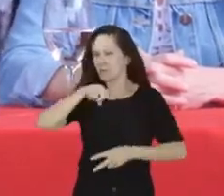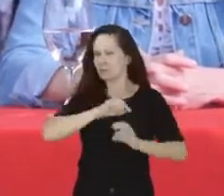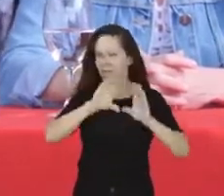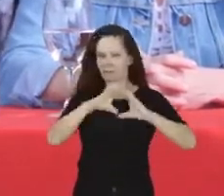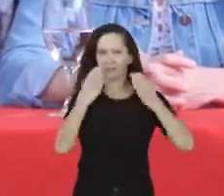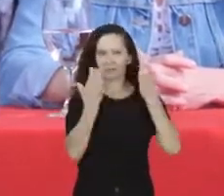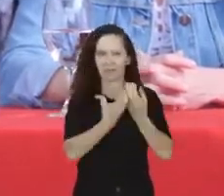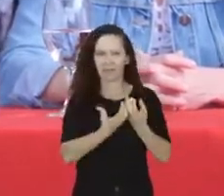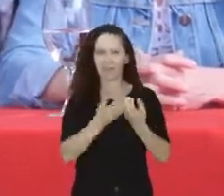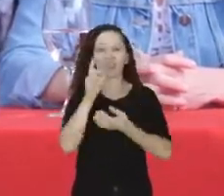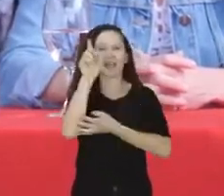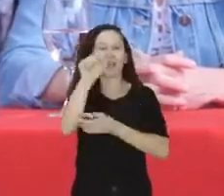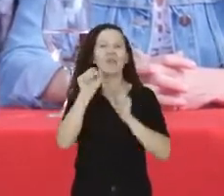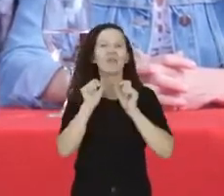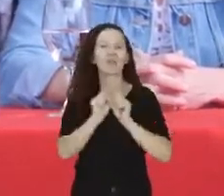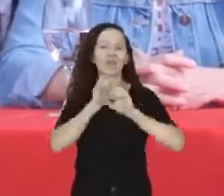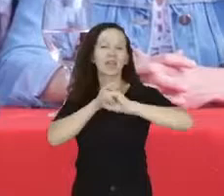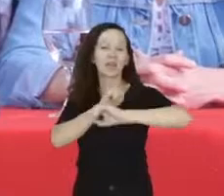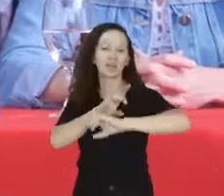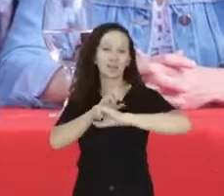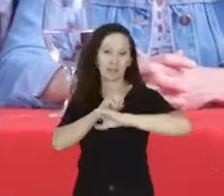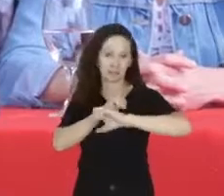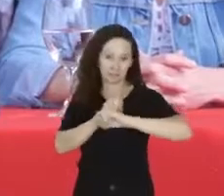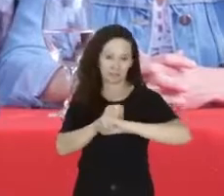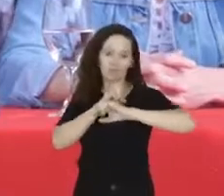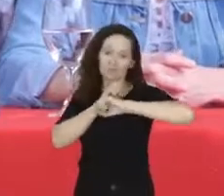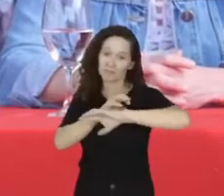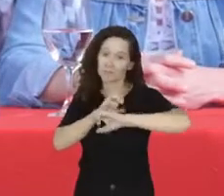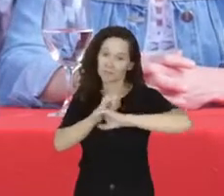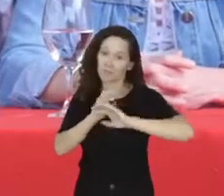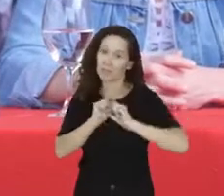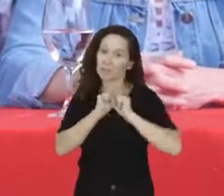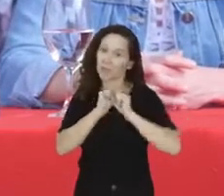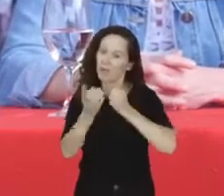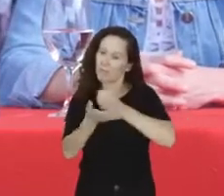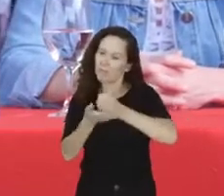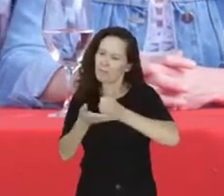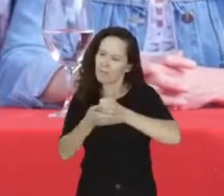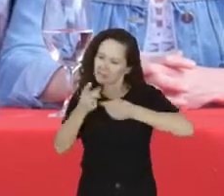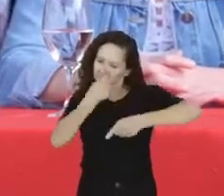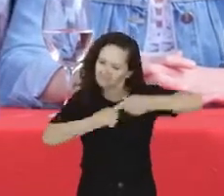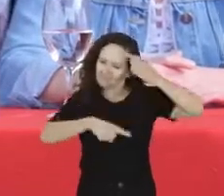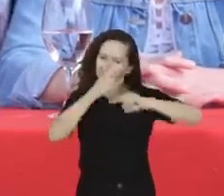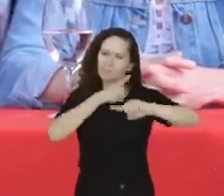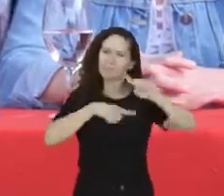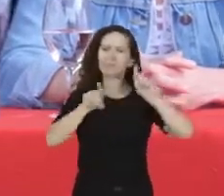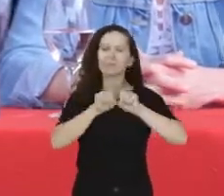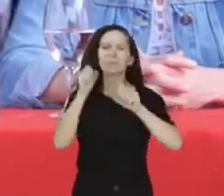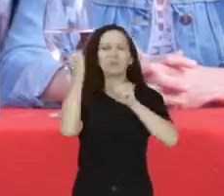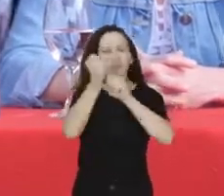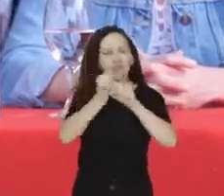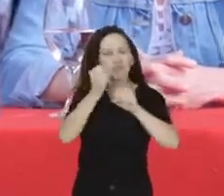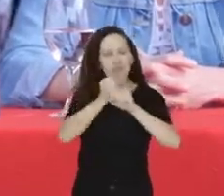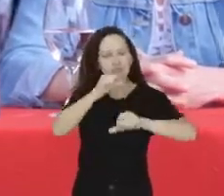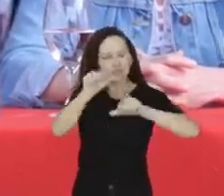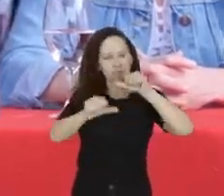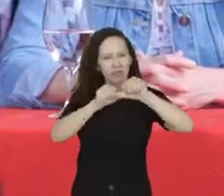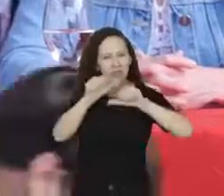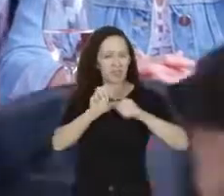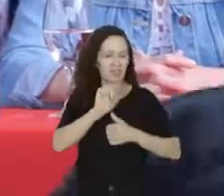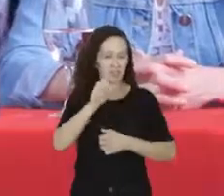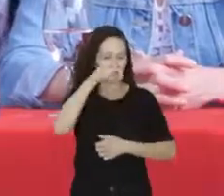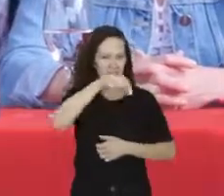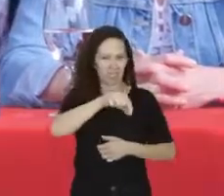a educação. A educação como pilar de transformação e de reconstrução, não só daqui, que não é à